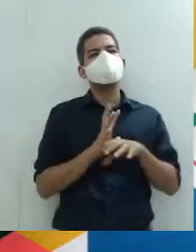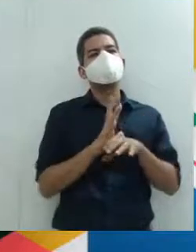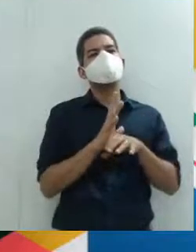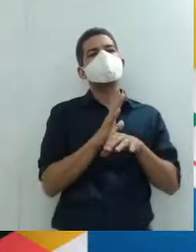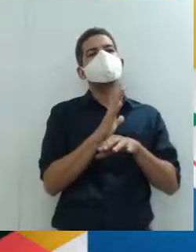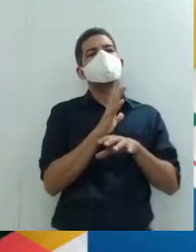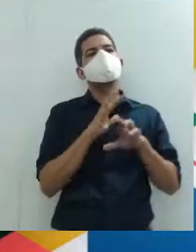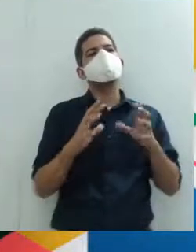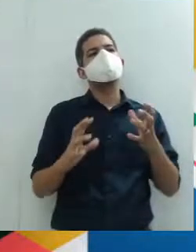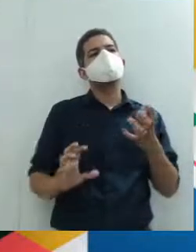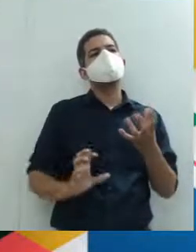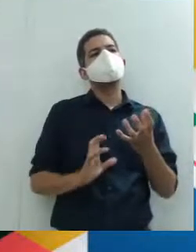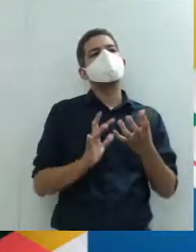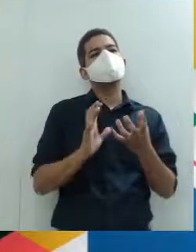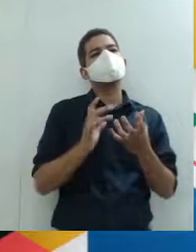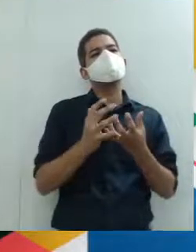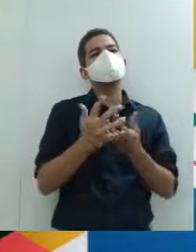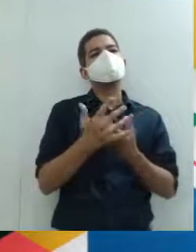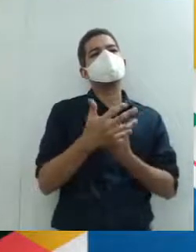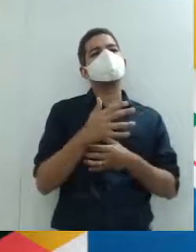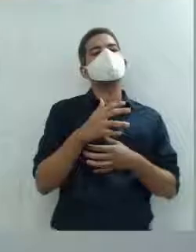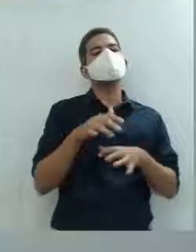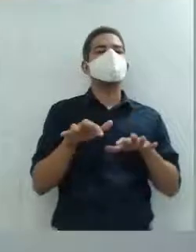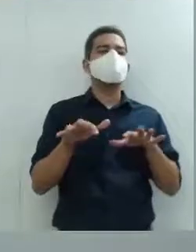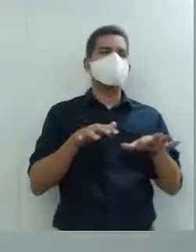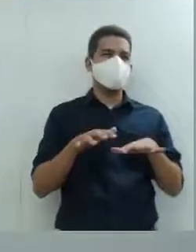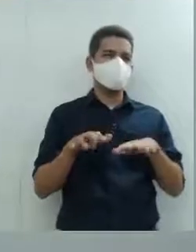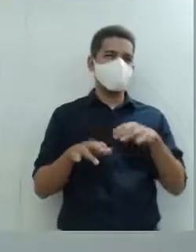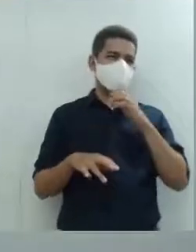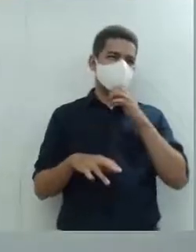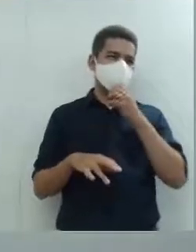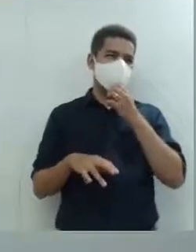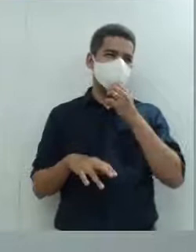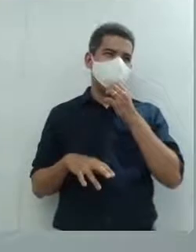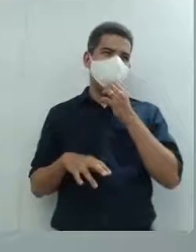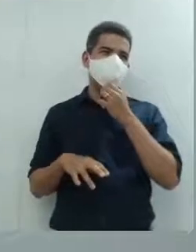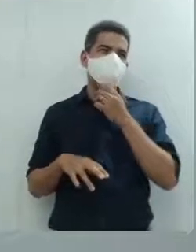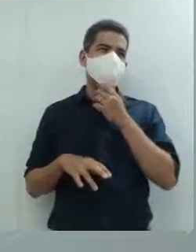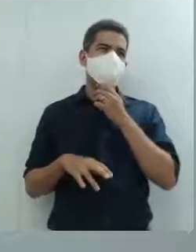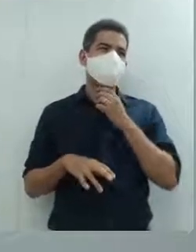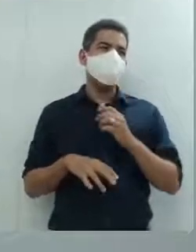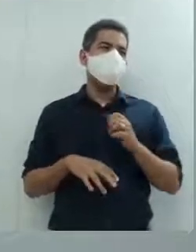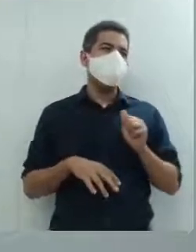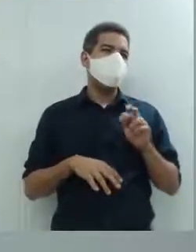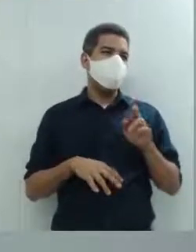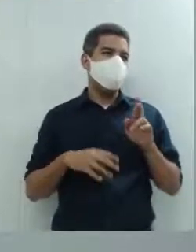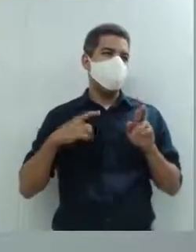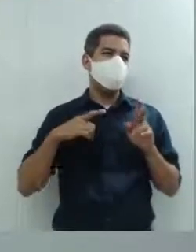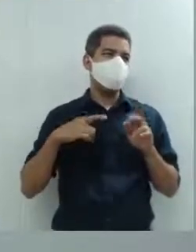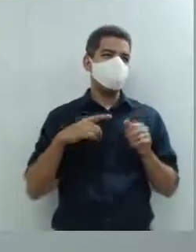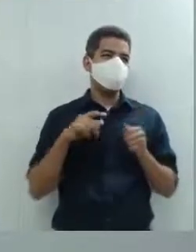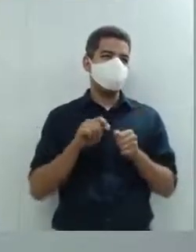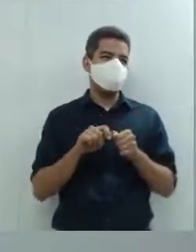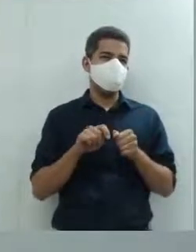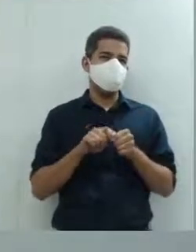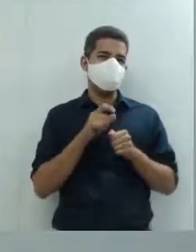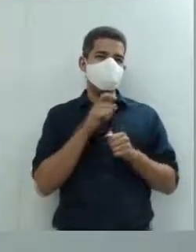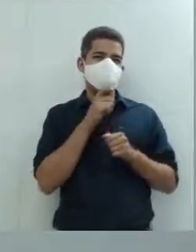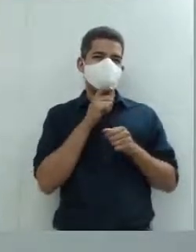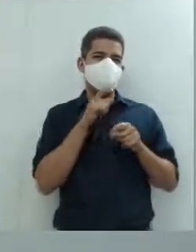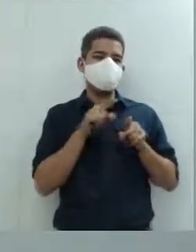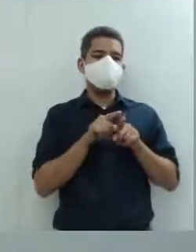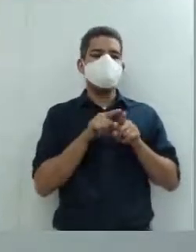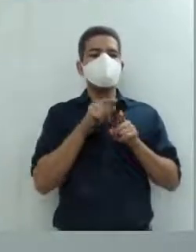polo, e esse ar também se movimenta com as águas. E por onde vai eu vou levando a friagem ou o calor, né, dependendo